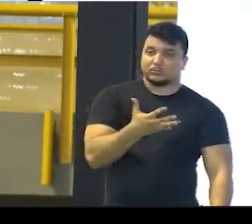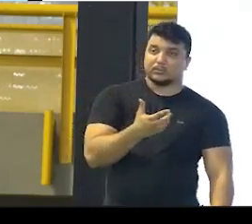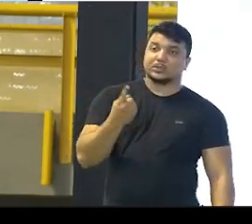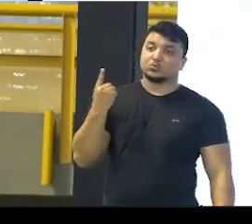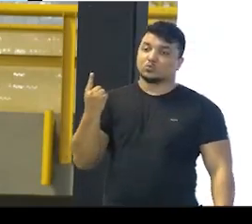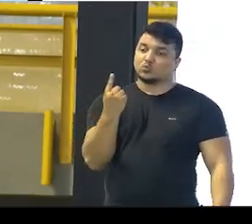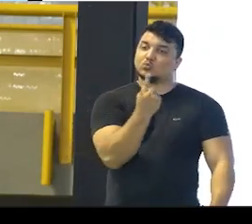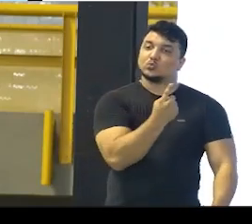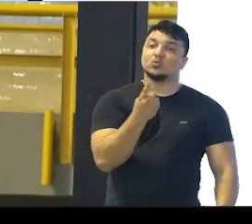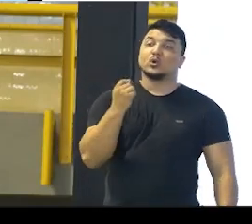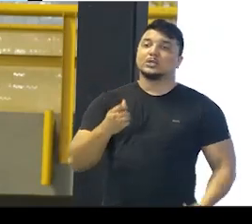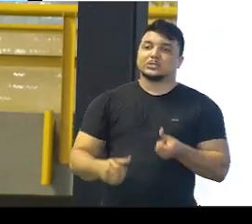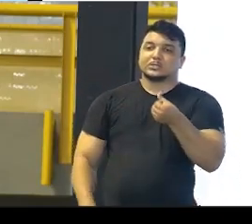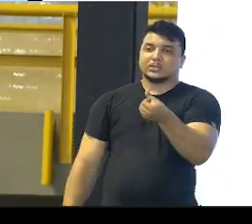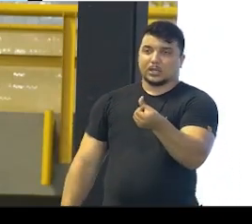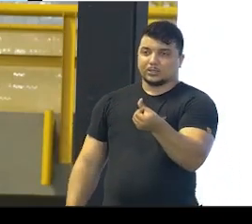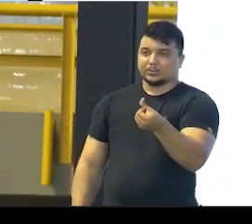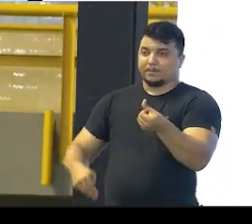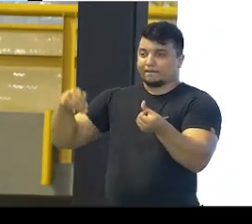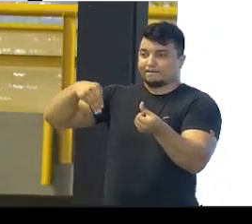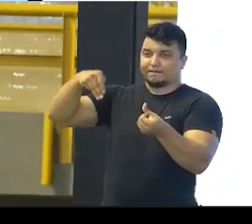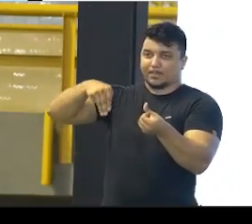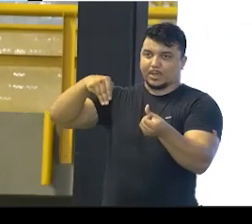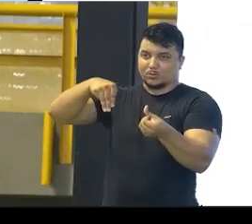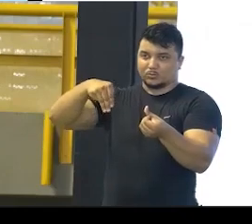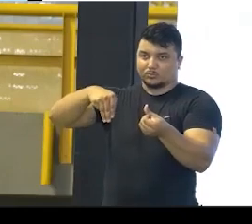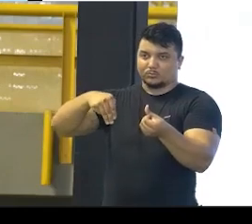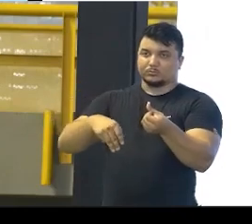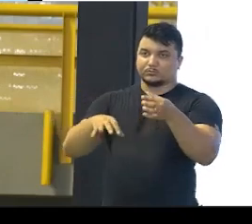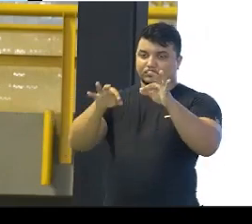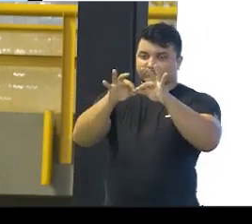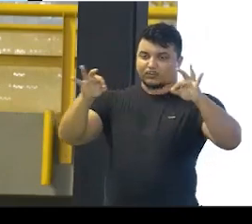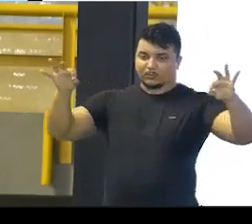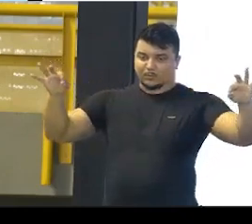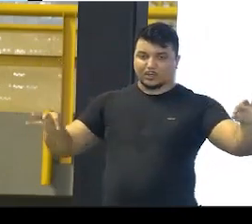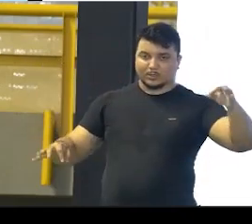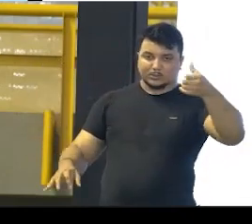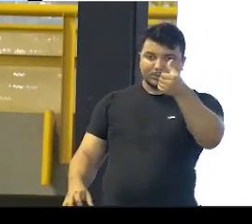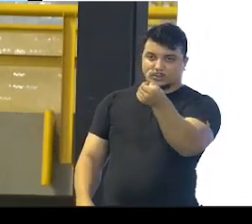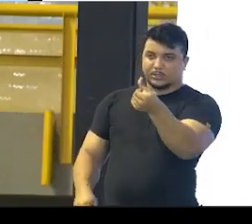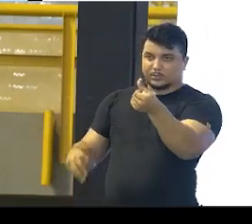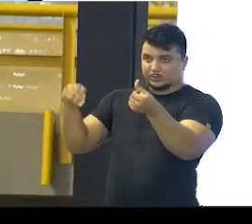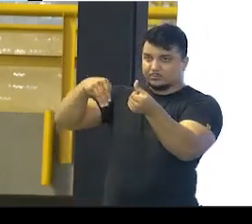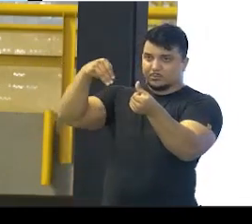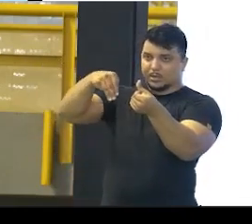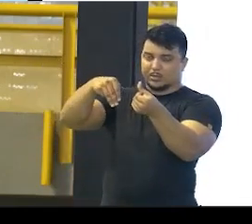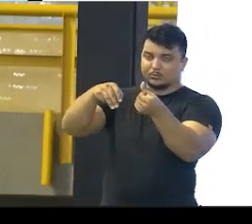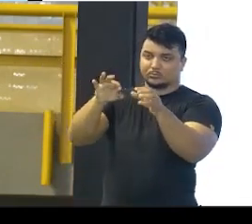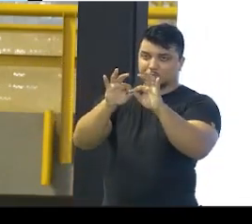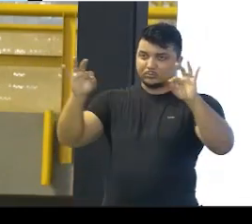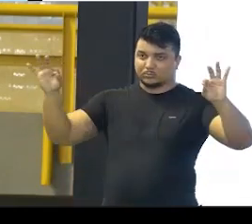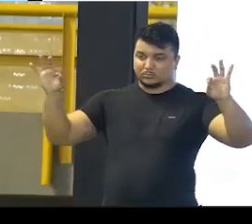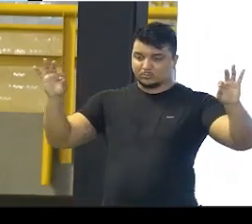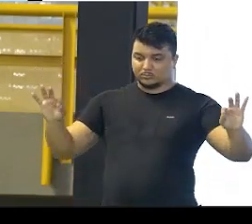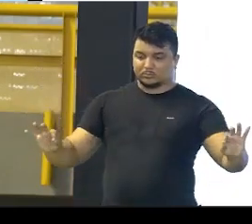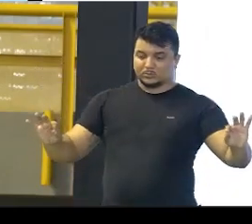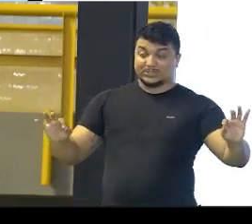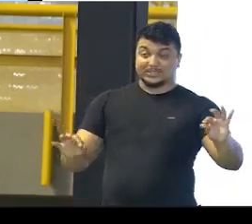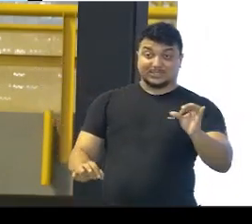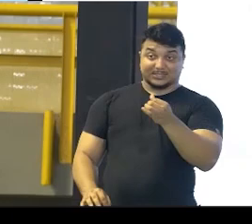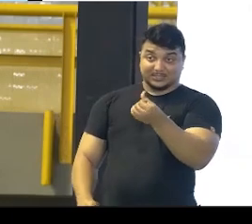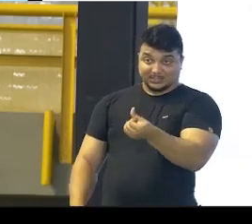eu vou mostrar que vem dessa daqui. Vamos lá. Primeiro aí, conceitualmente, quando você